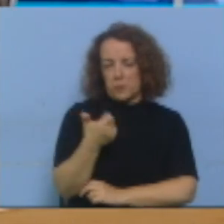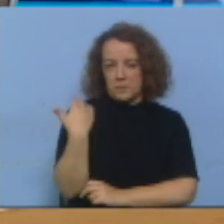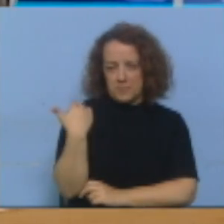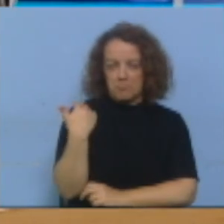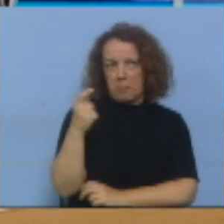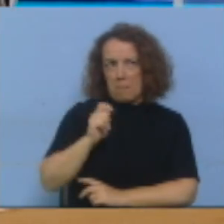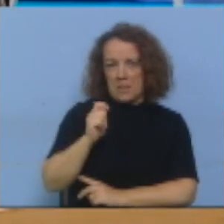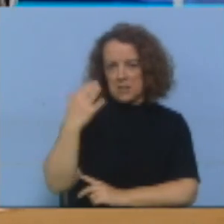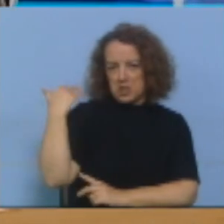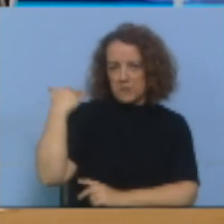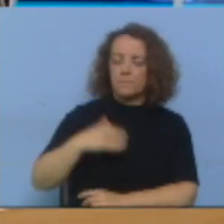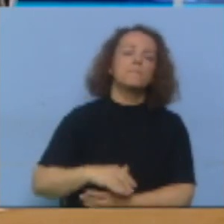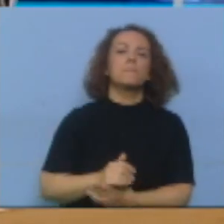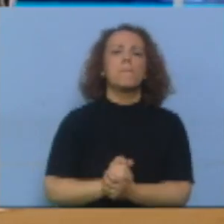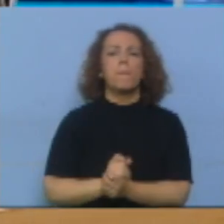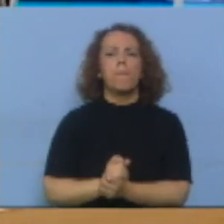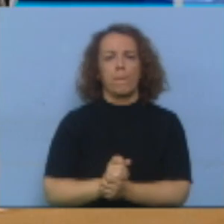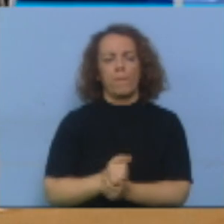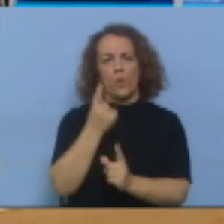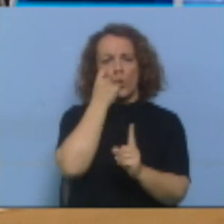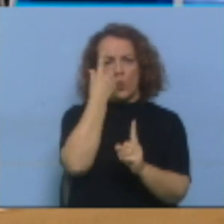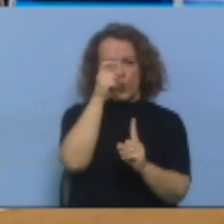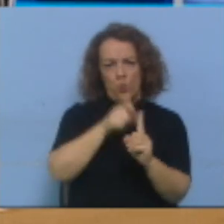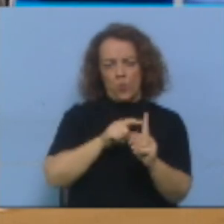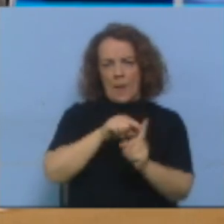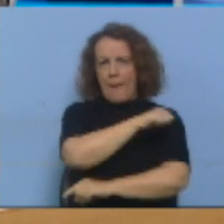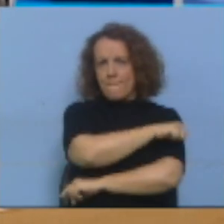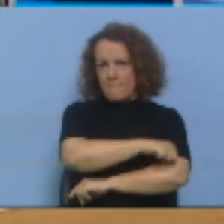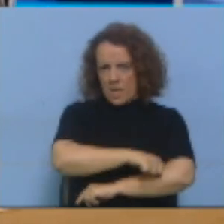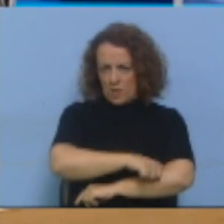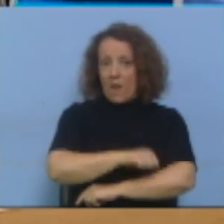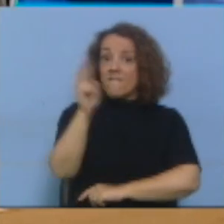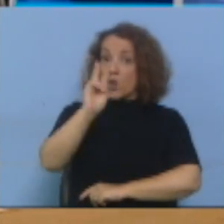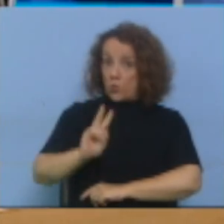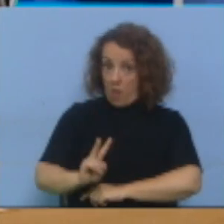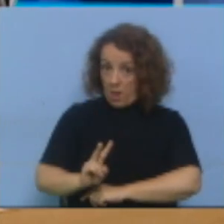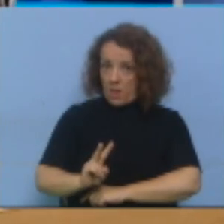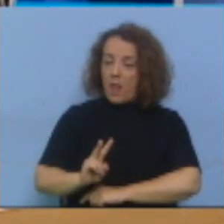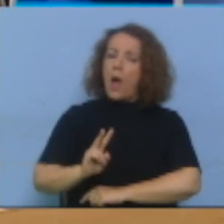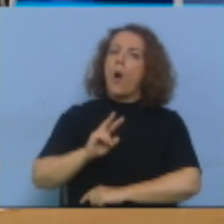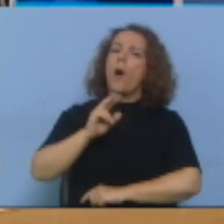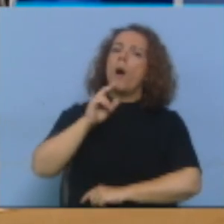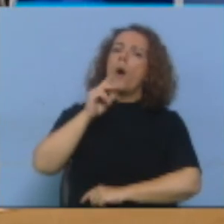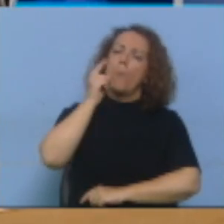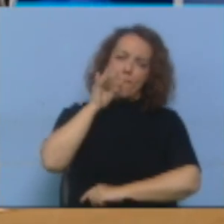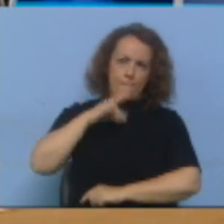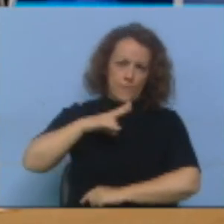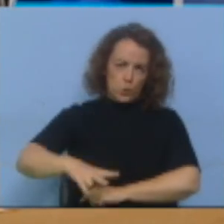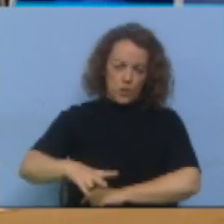há uns meses. Um venezuelano, um rapaz, filho de portugueses, que estava na Venezuela e